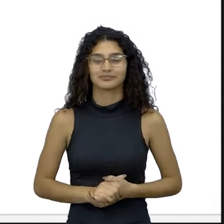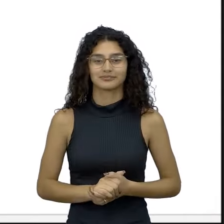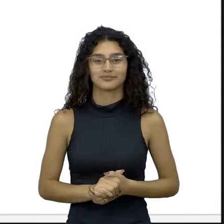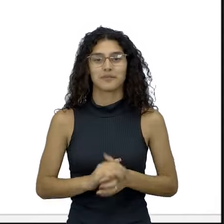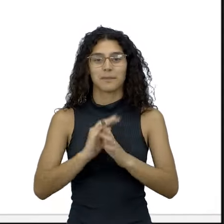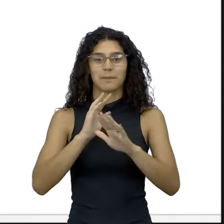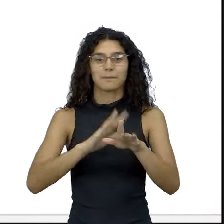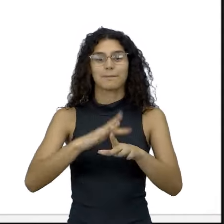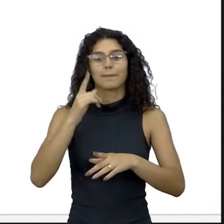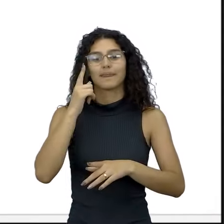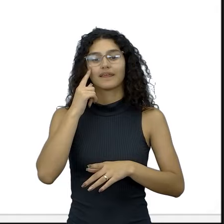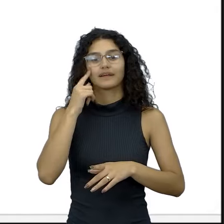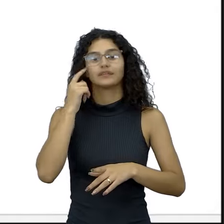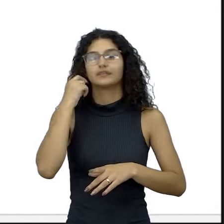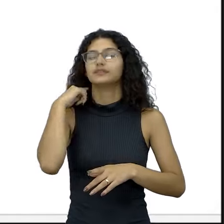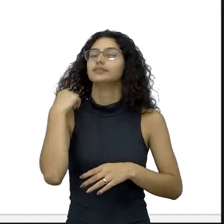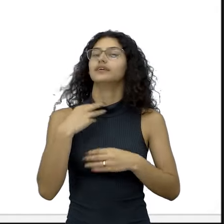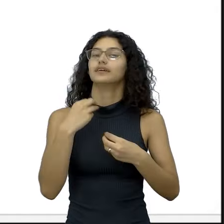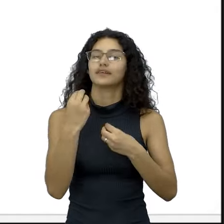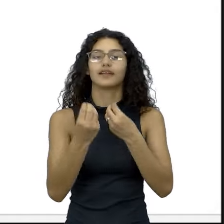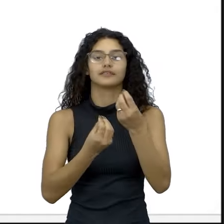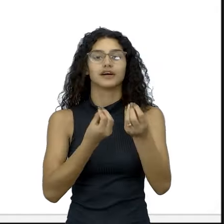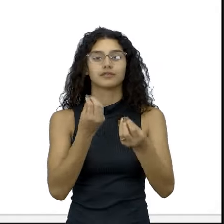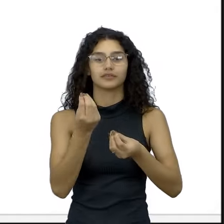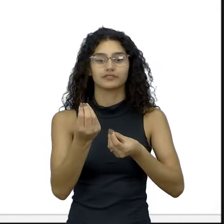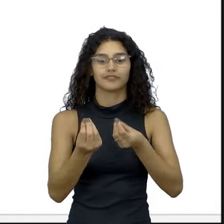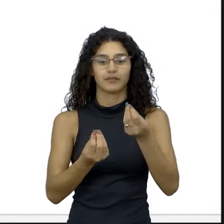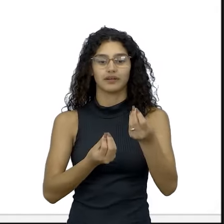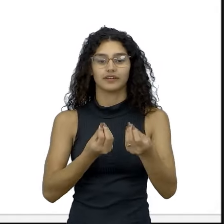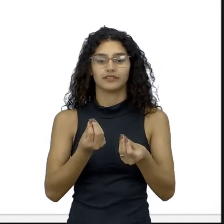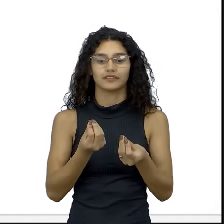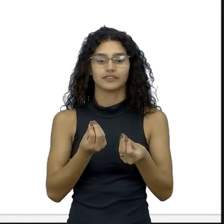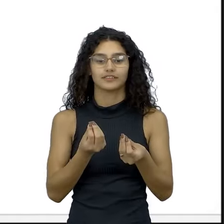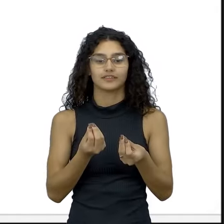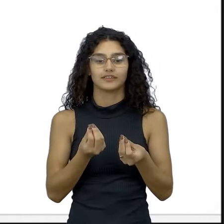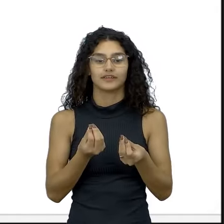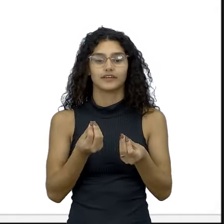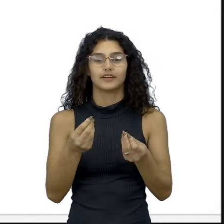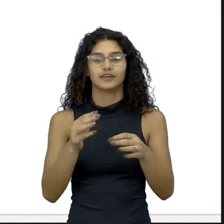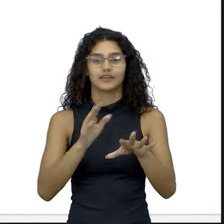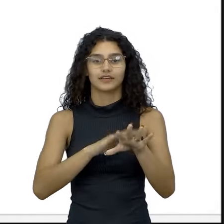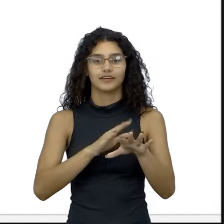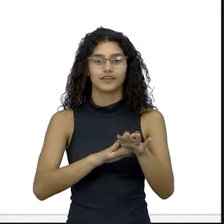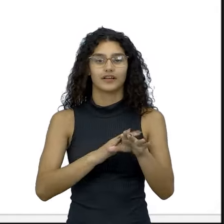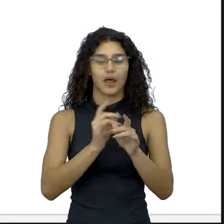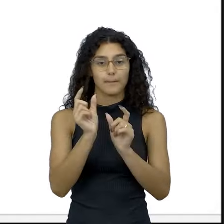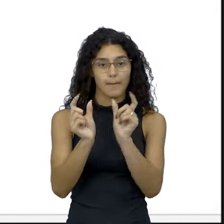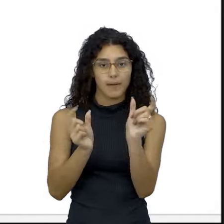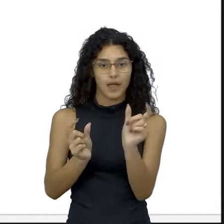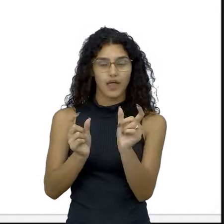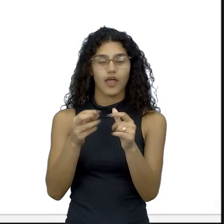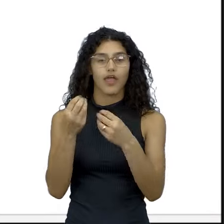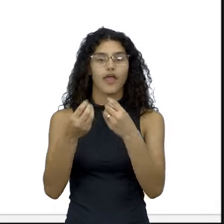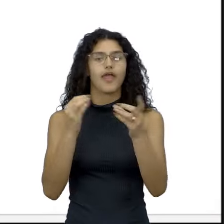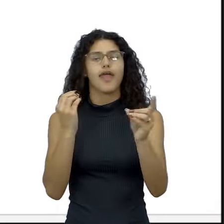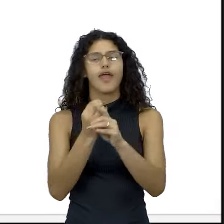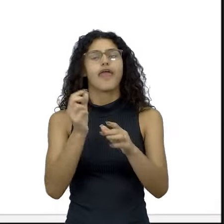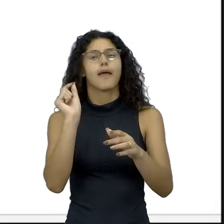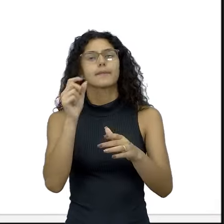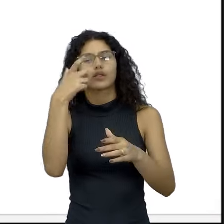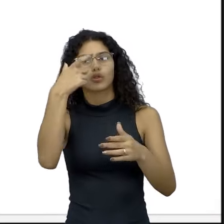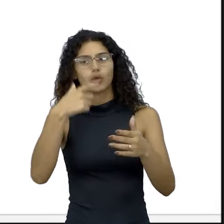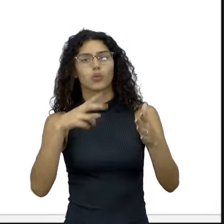Eles estarão pensando onde será feita a exposição desses verbetes, quem estará